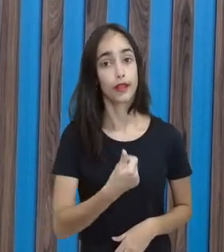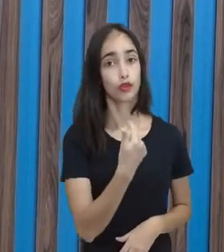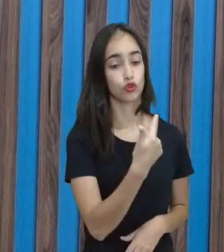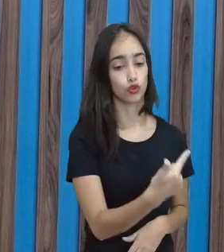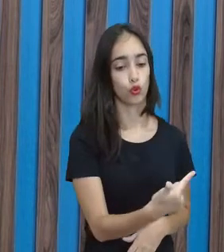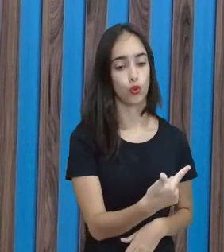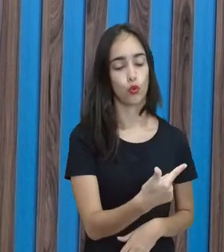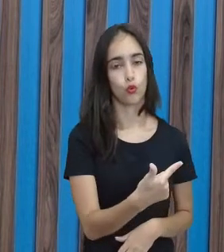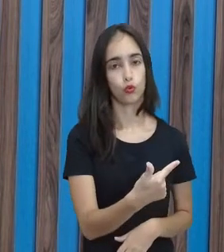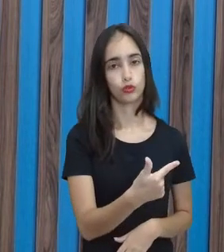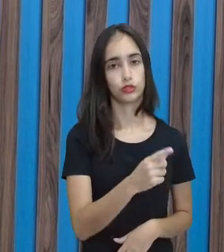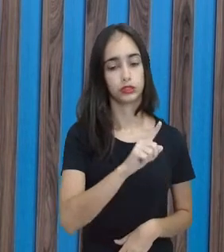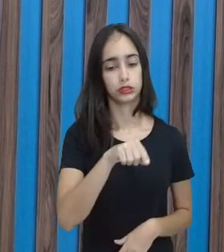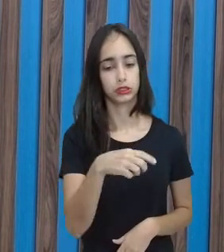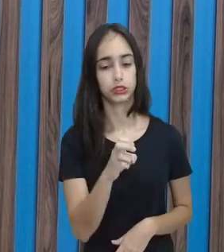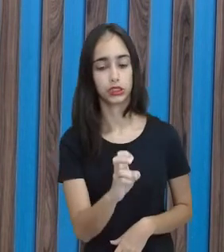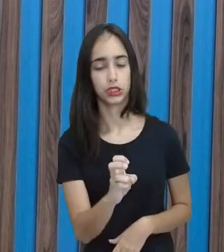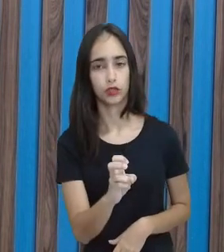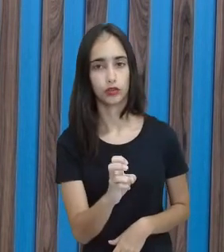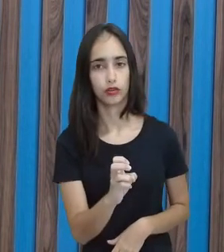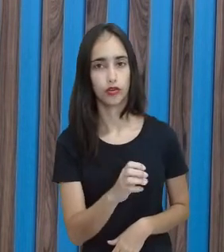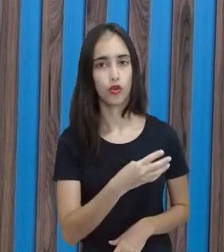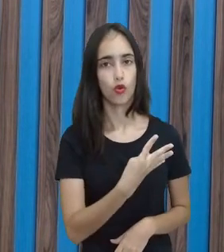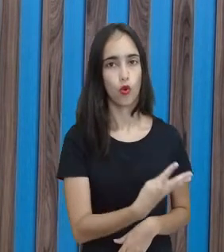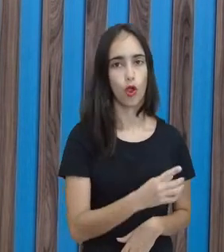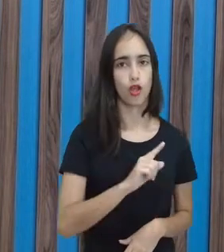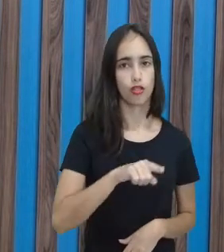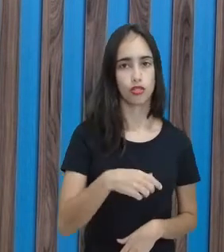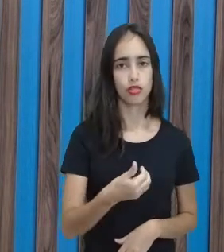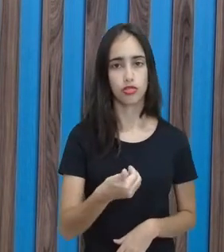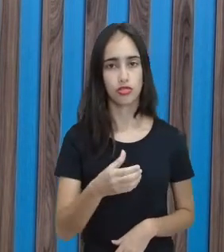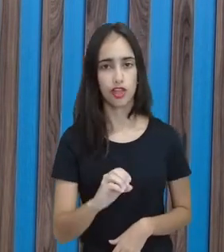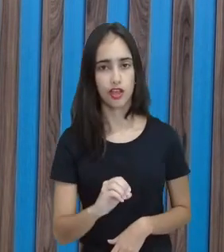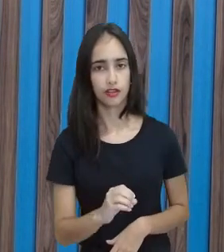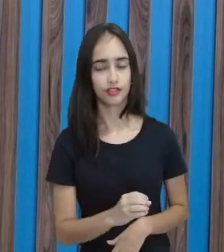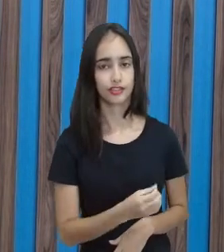5, 4 e 10, 6 e